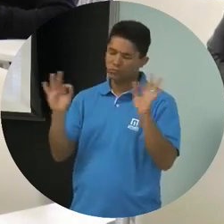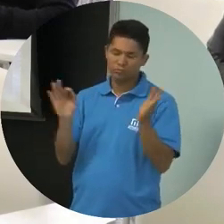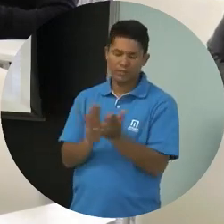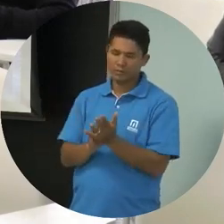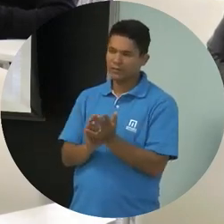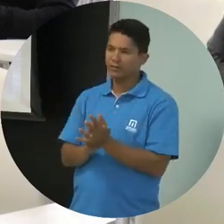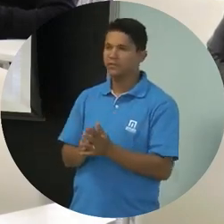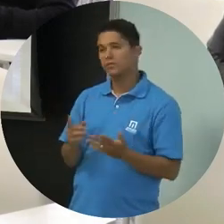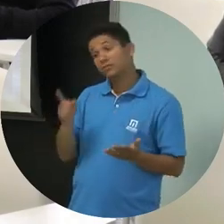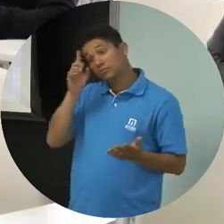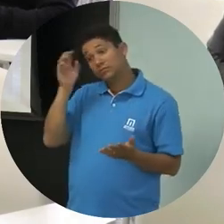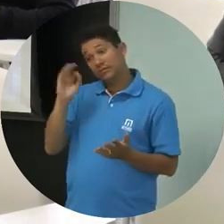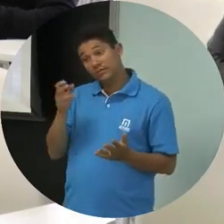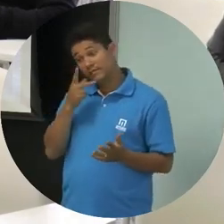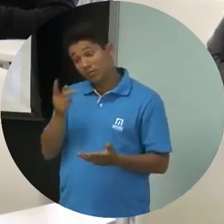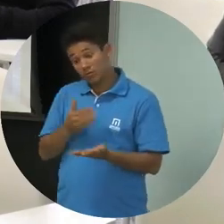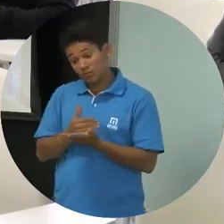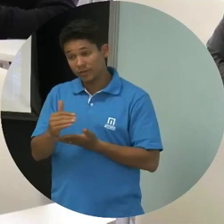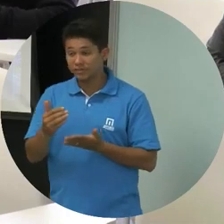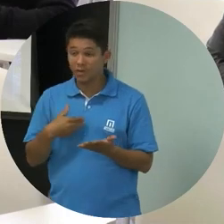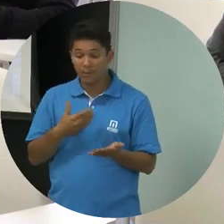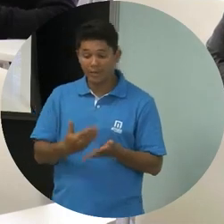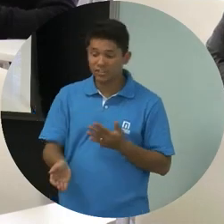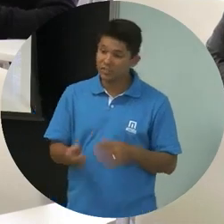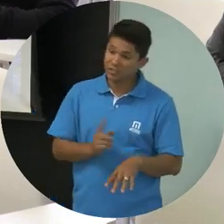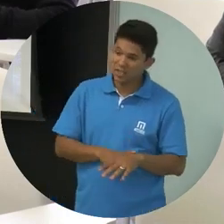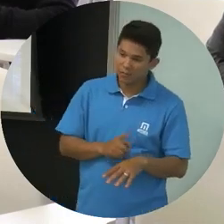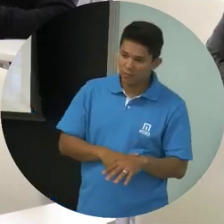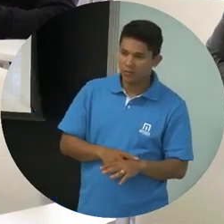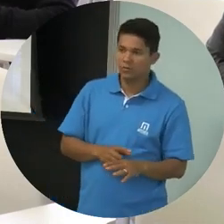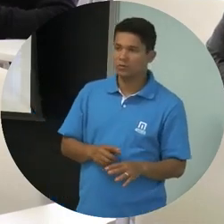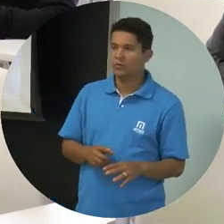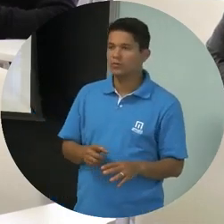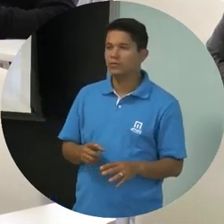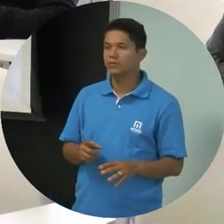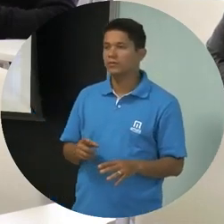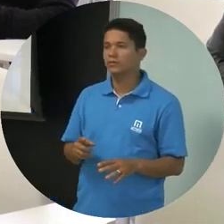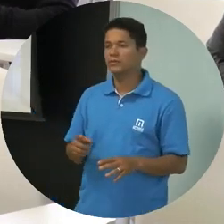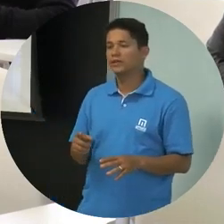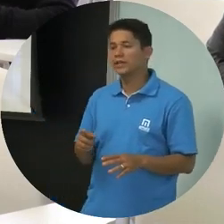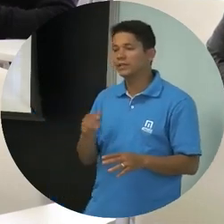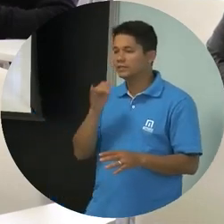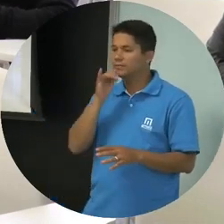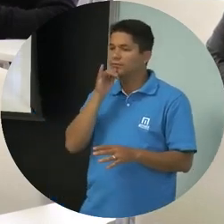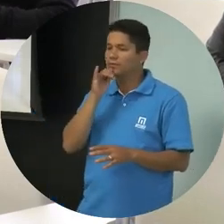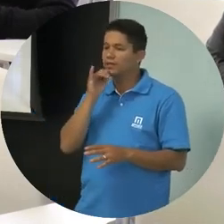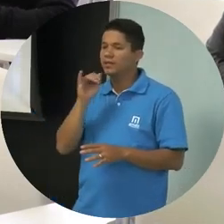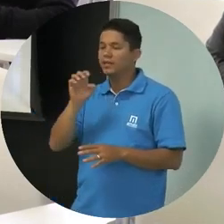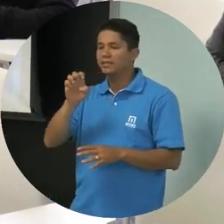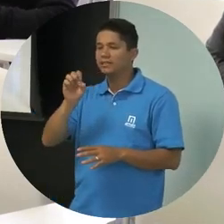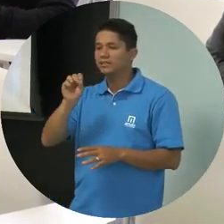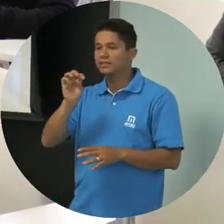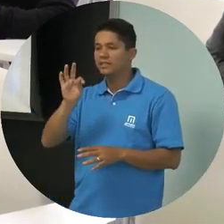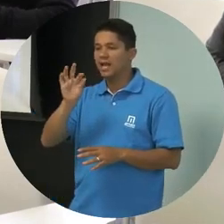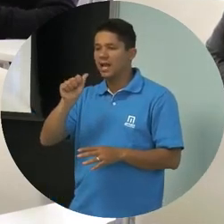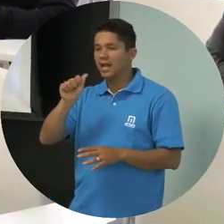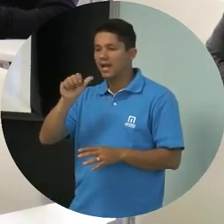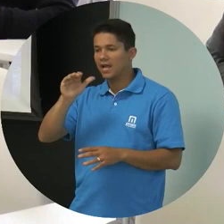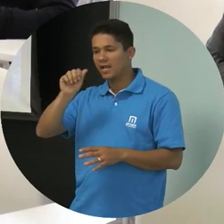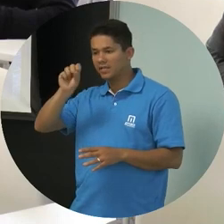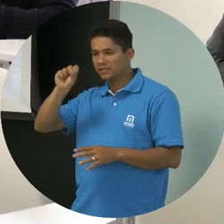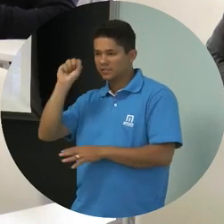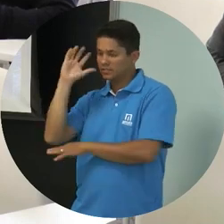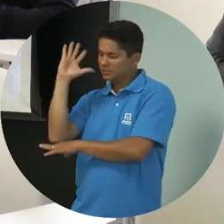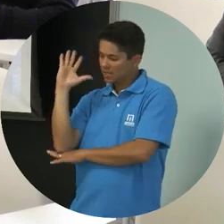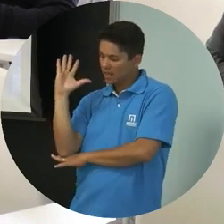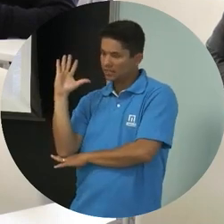Eu não sei se foi falado no início, eu perdi alguns minutos, mas sobre o arrasamento de estacas, porque se tem uma tendência muito grande